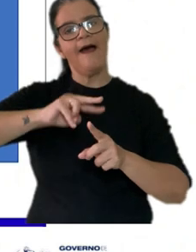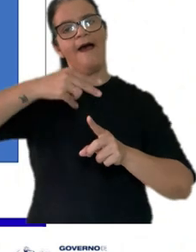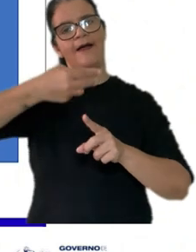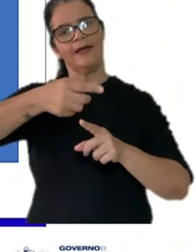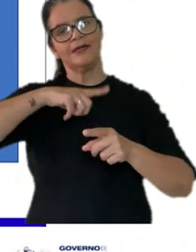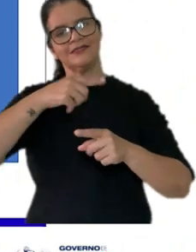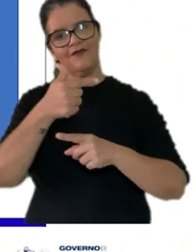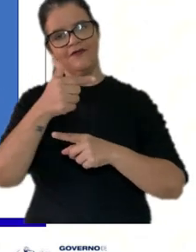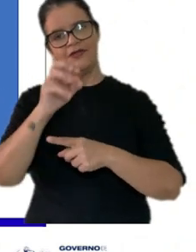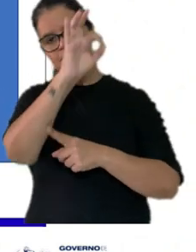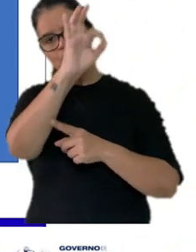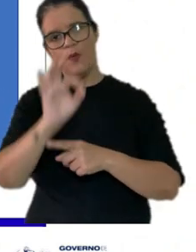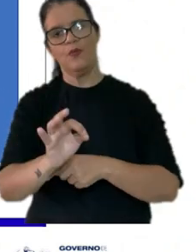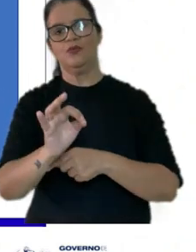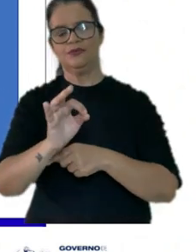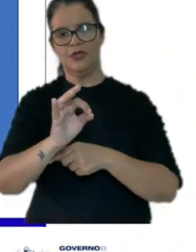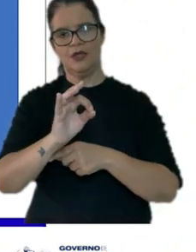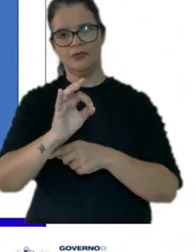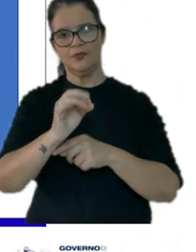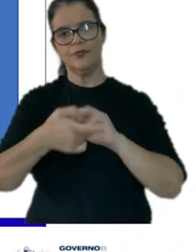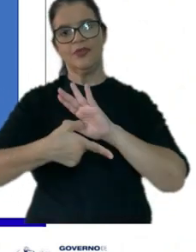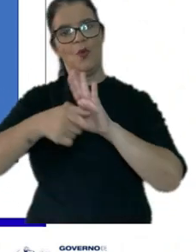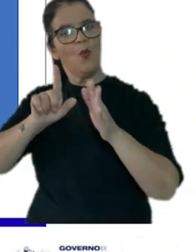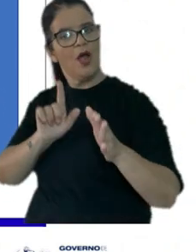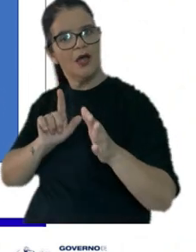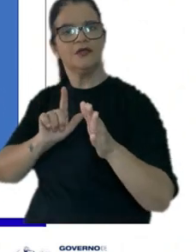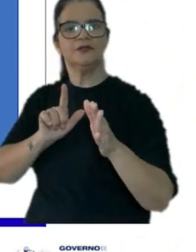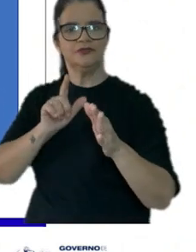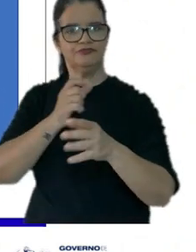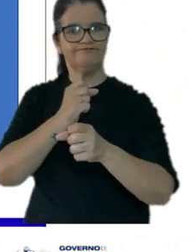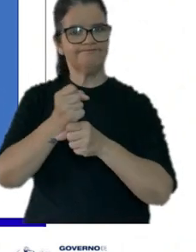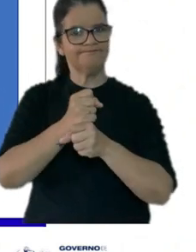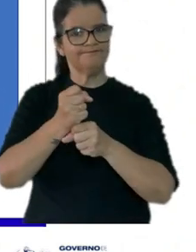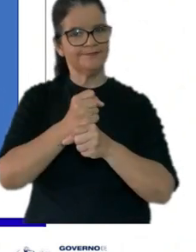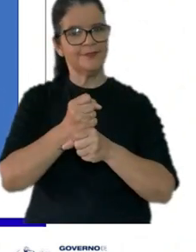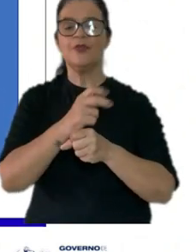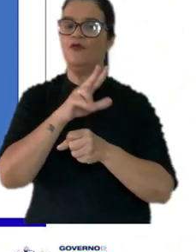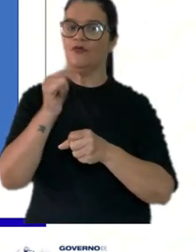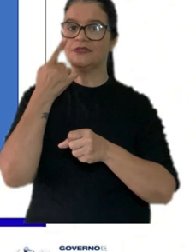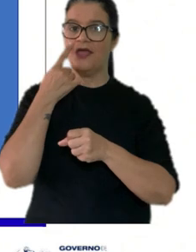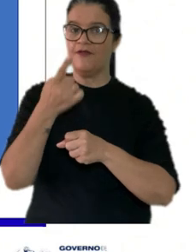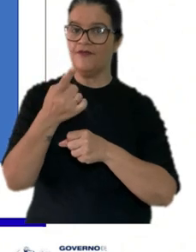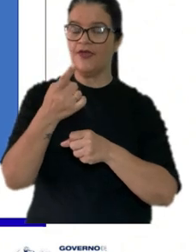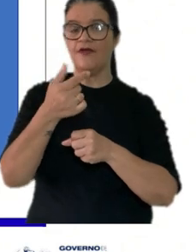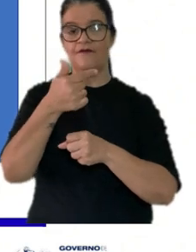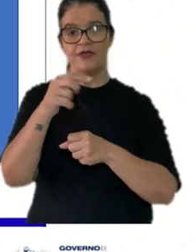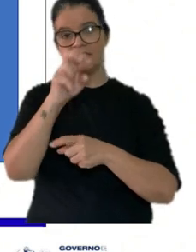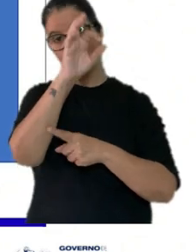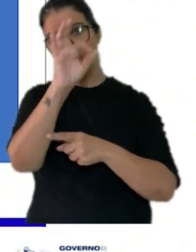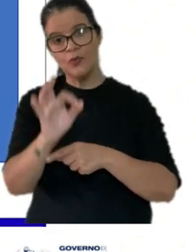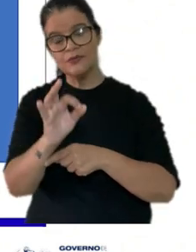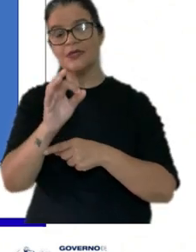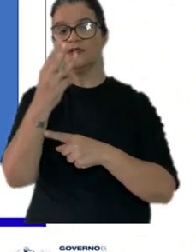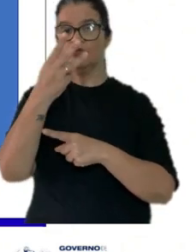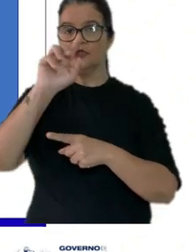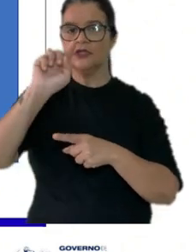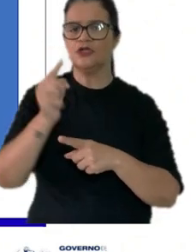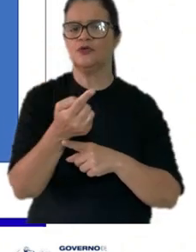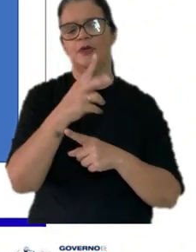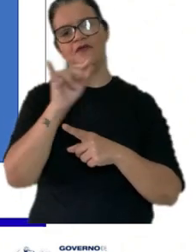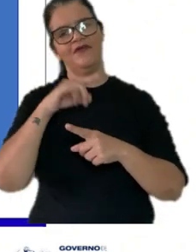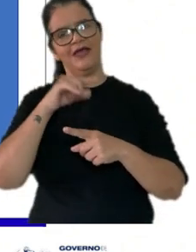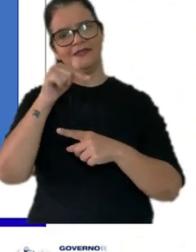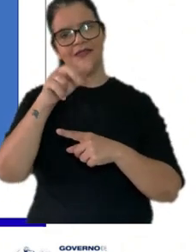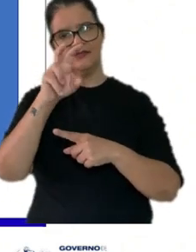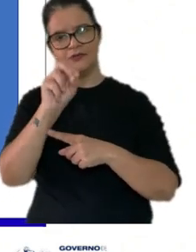% do ano anterior né e aí você vê 25% de 3 milhões vai dar 750